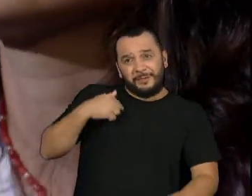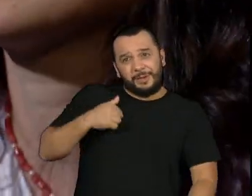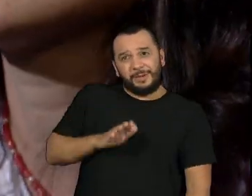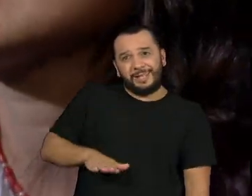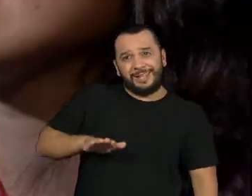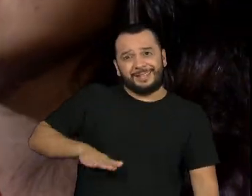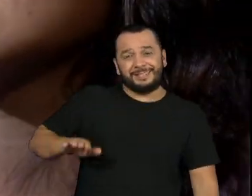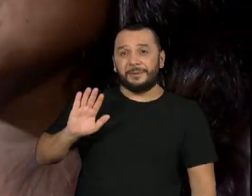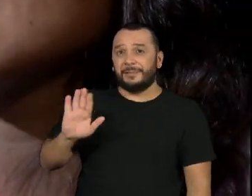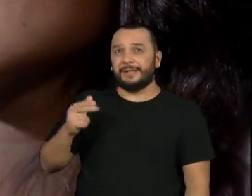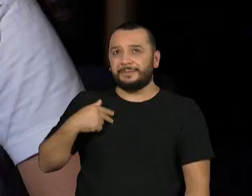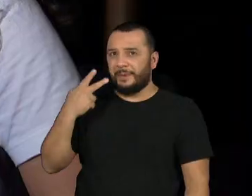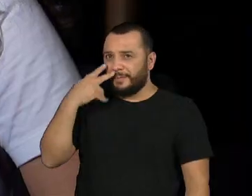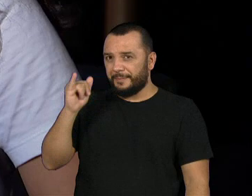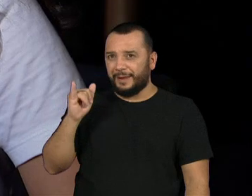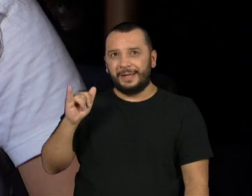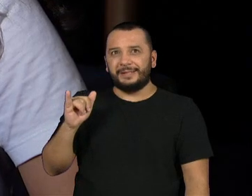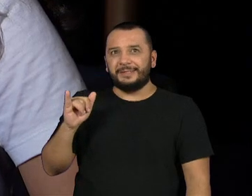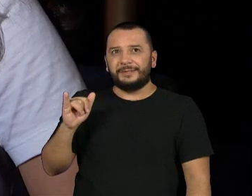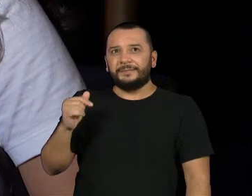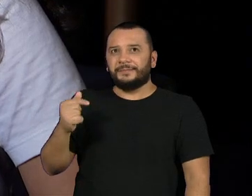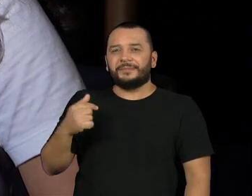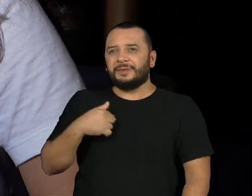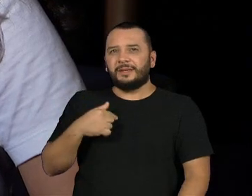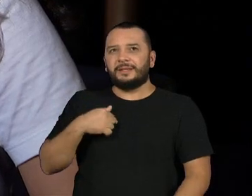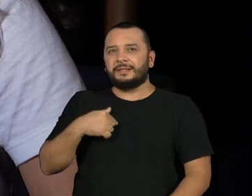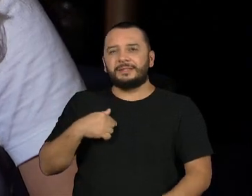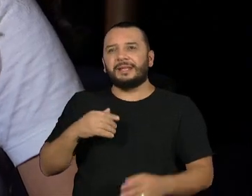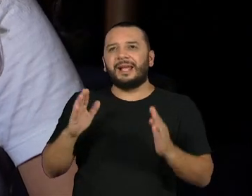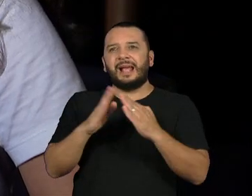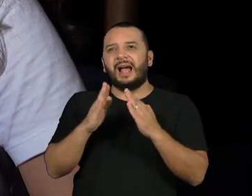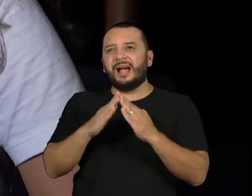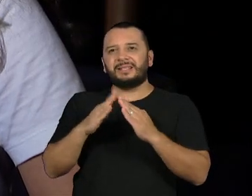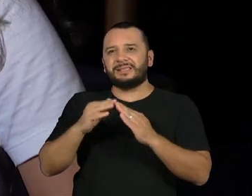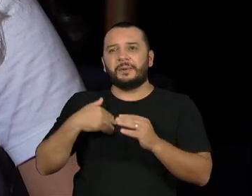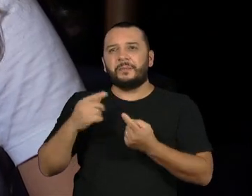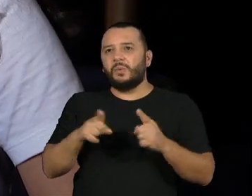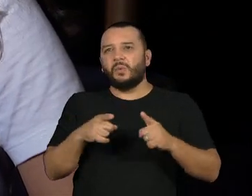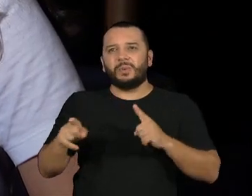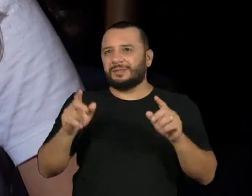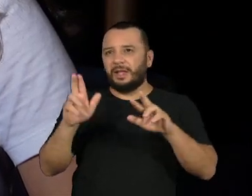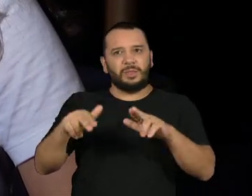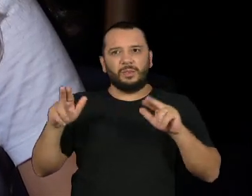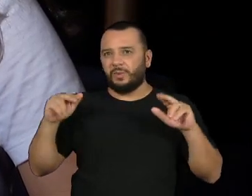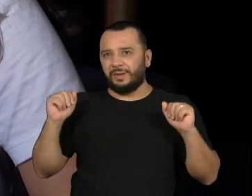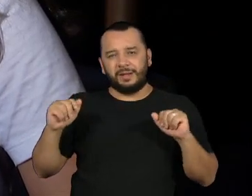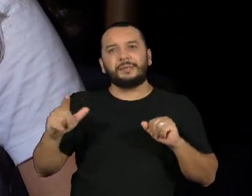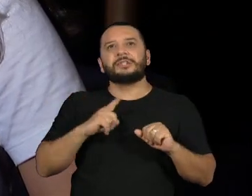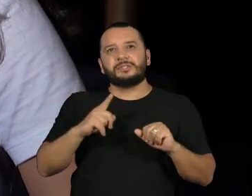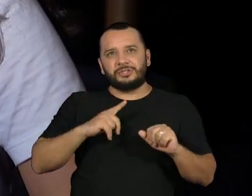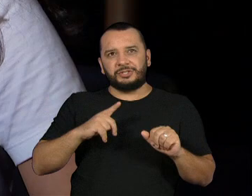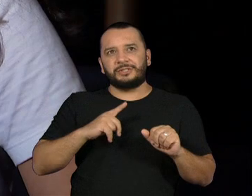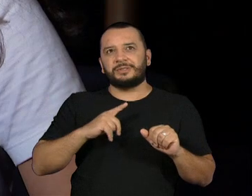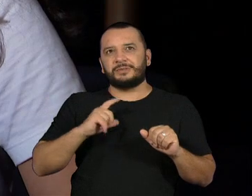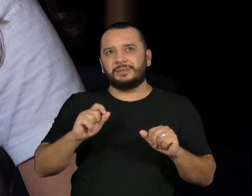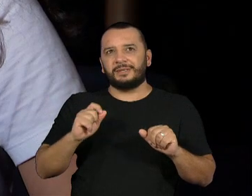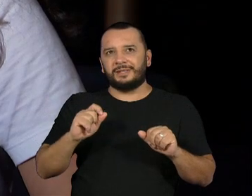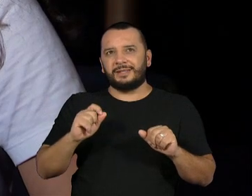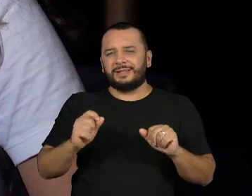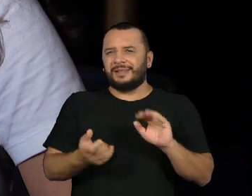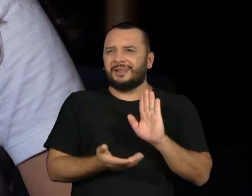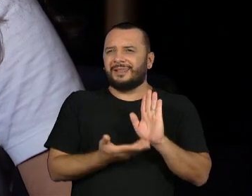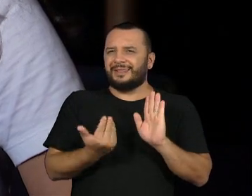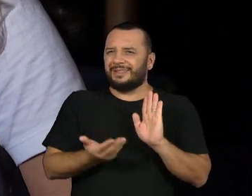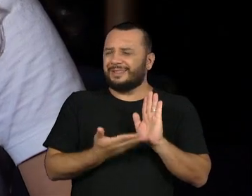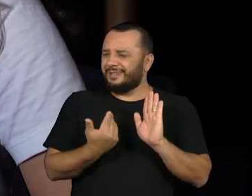meu pai, ele sempre detestou, assim, ouvir música em casa, nunca teve. Mas a gente tinha esse livro, sei lá como é que chama esse livro, mas